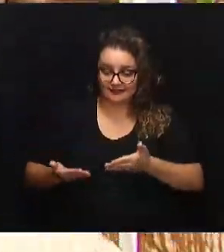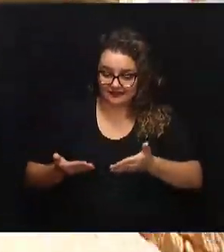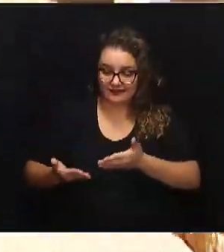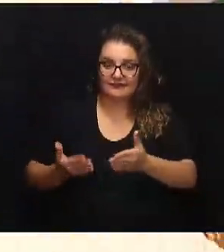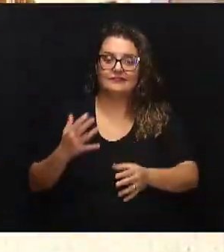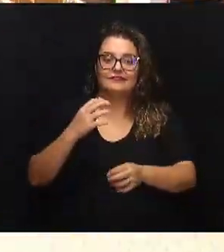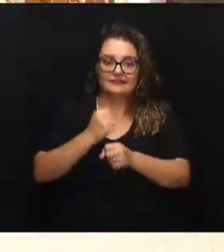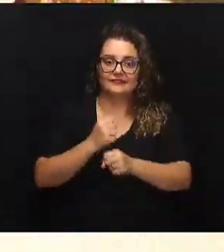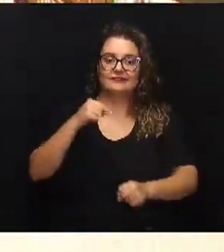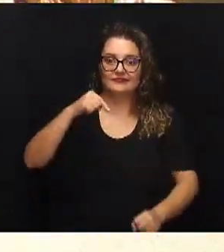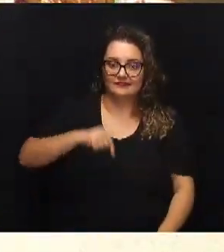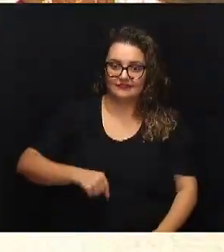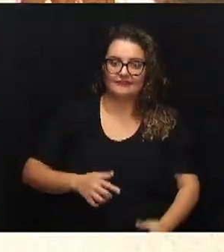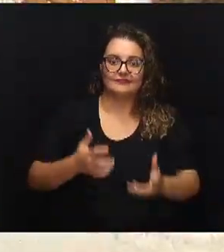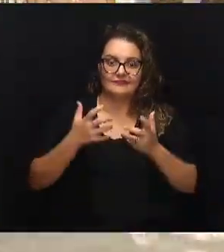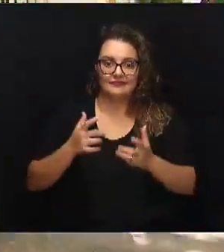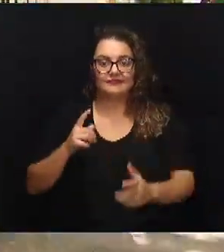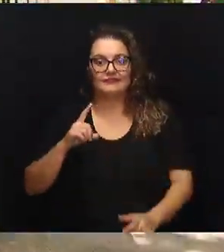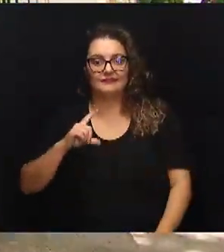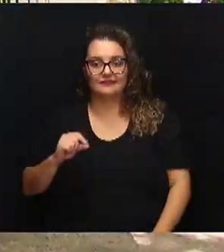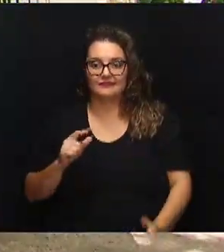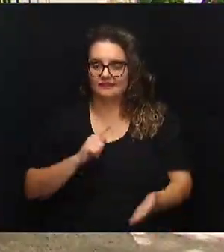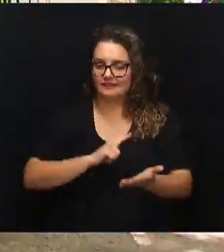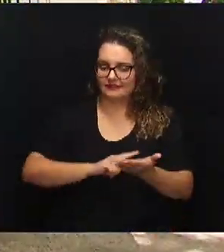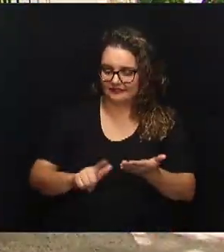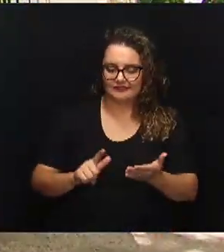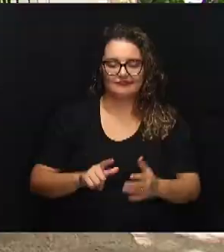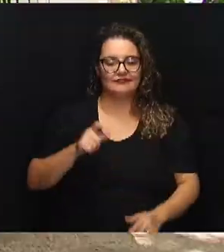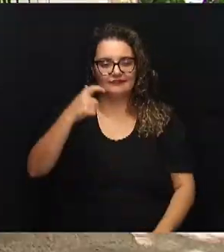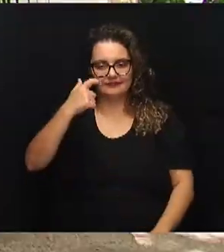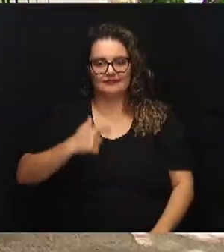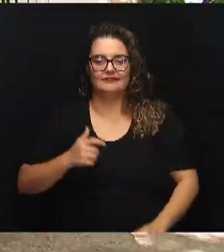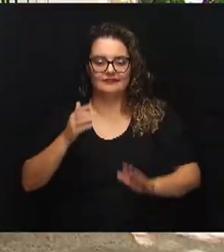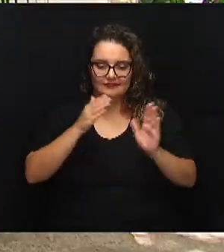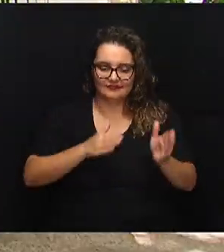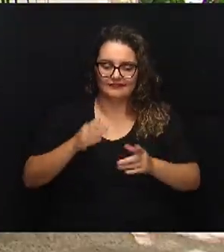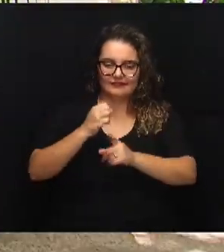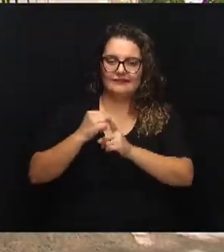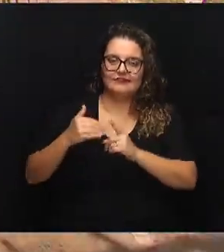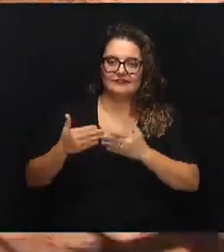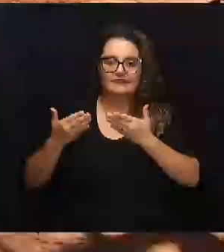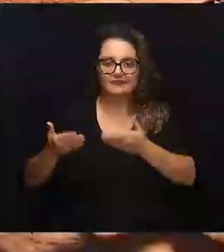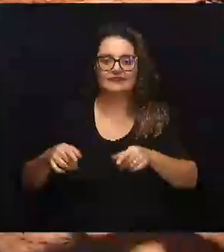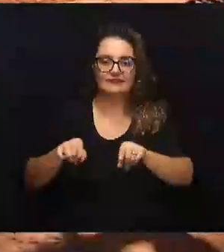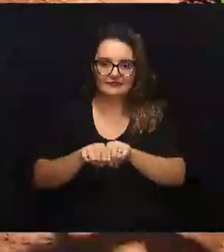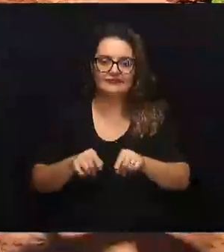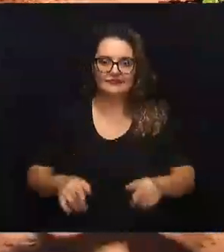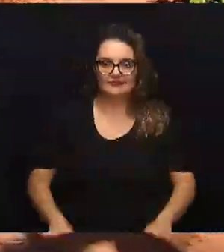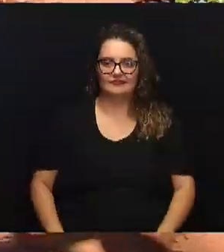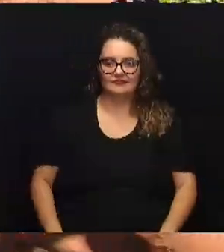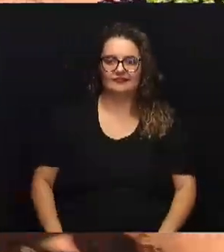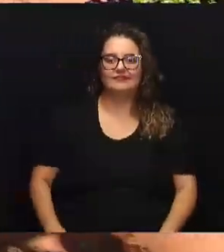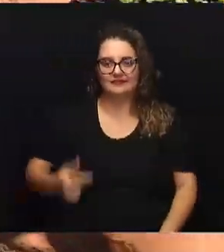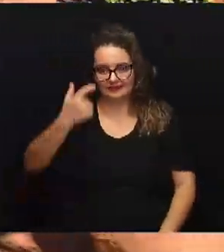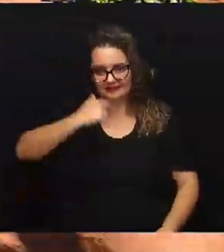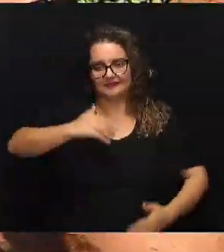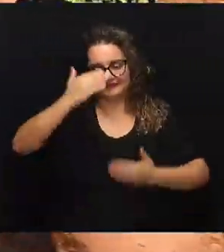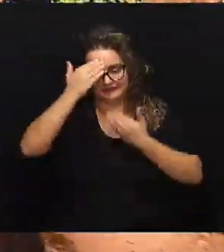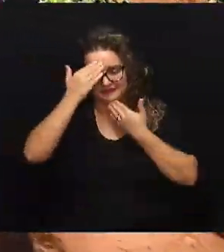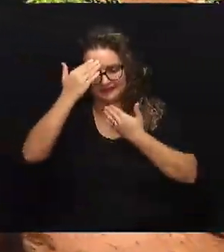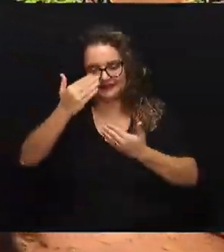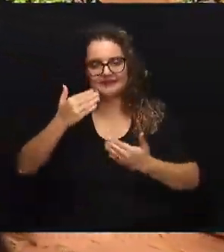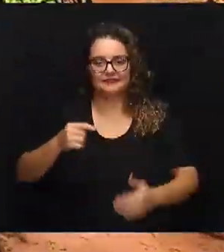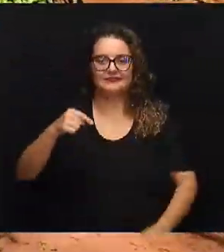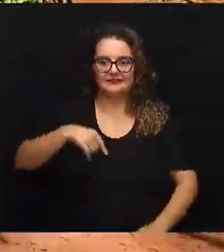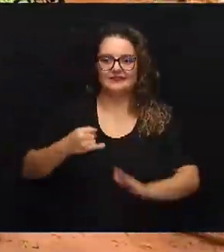completo aqui e quero sair, né? E ser uma pessoa produtiva para a sociedade aí também, né? Então eu sou muito grato a essa